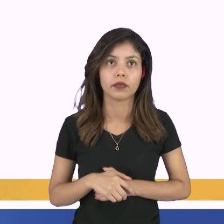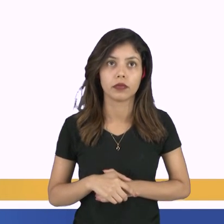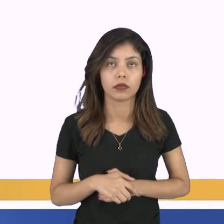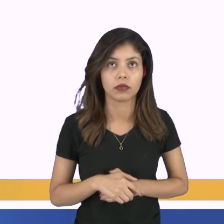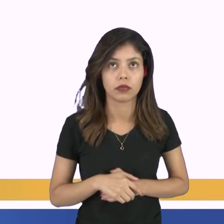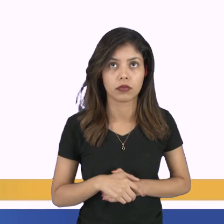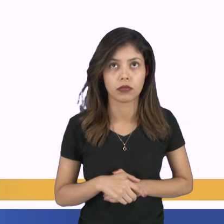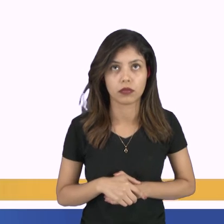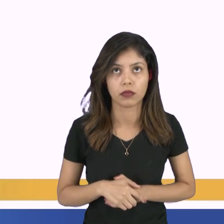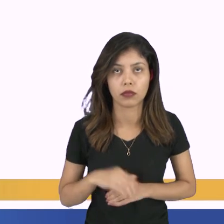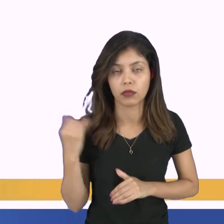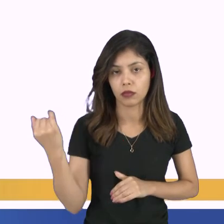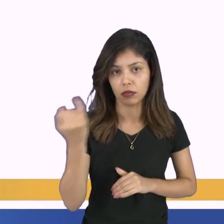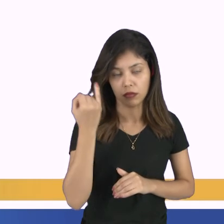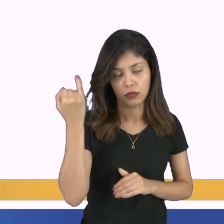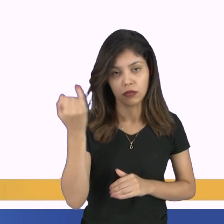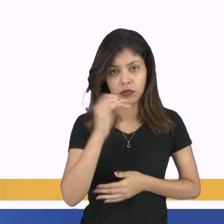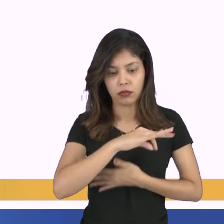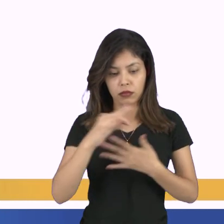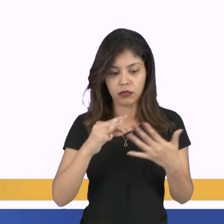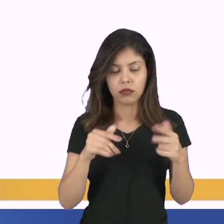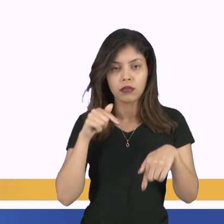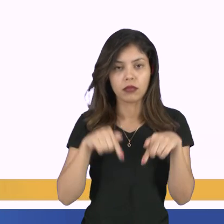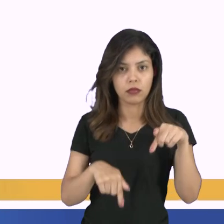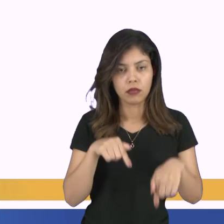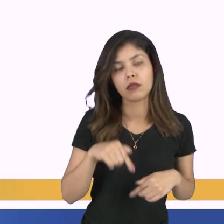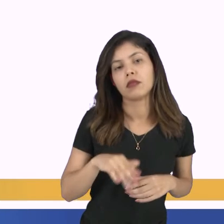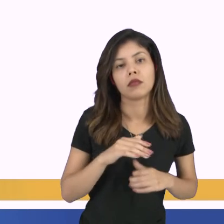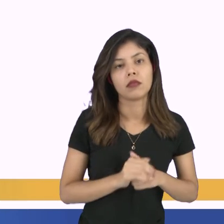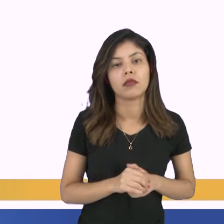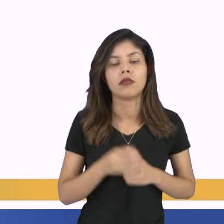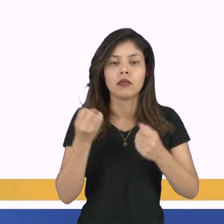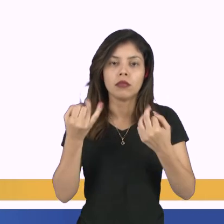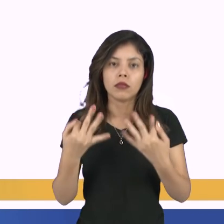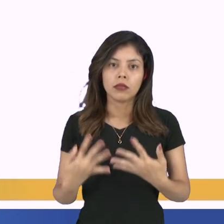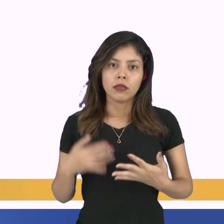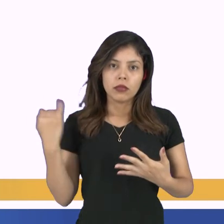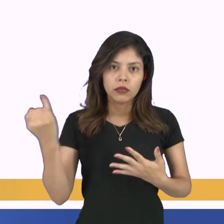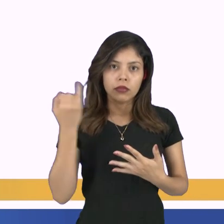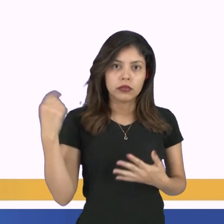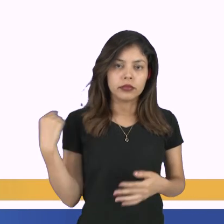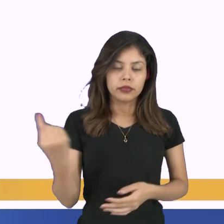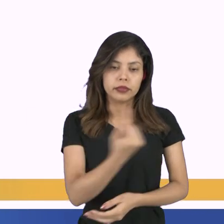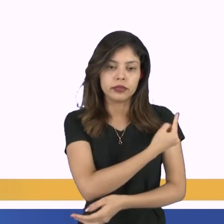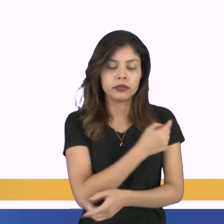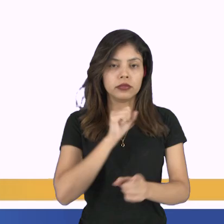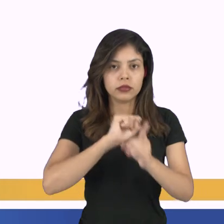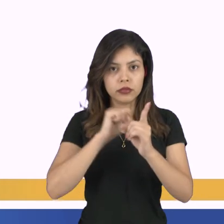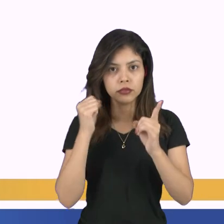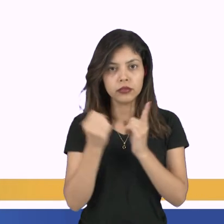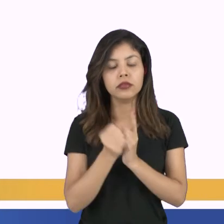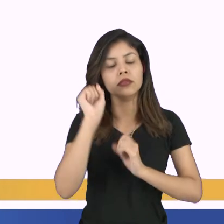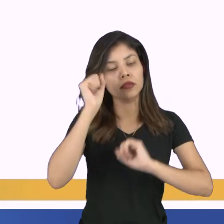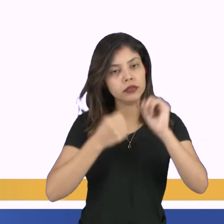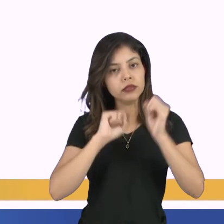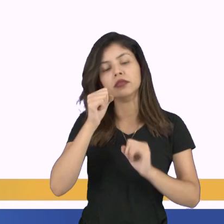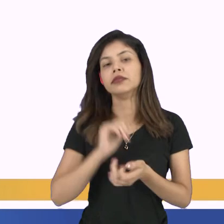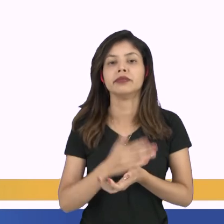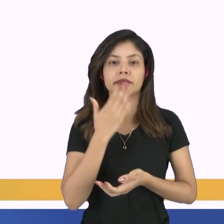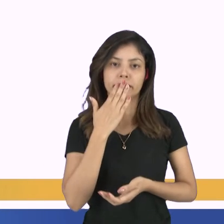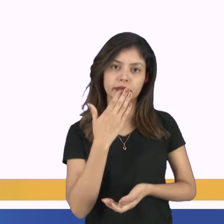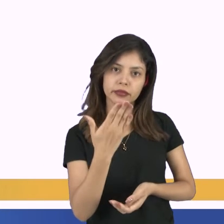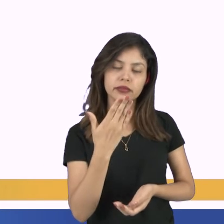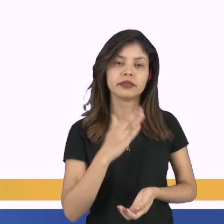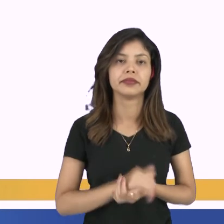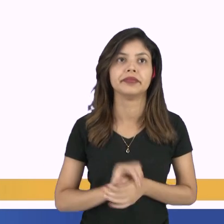uma abordagem da importância desse elemento químico, né, a importância dele na nossa sociedade e nas indústrias, e ele pede para a